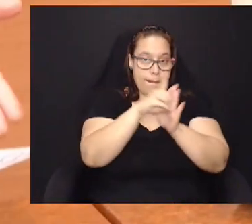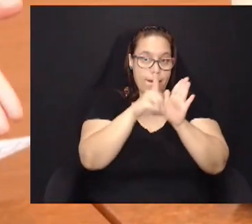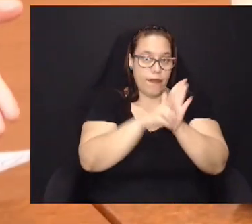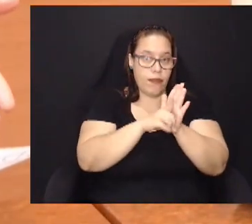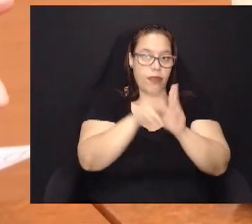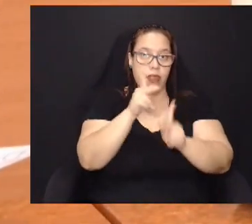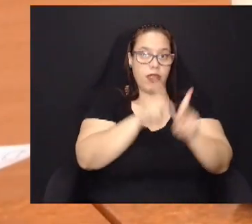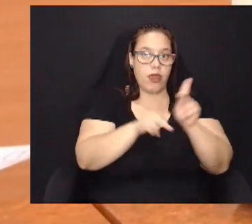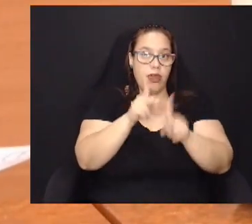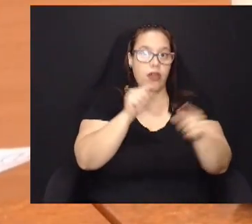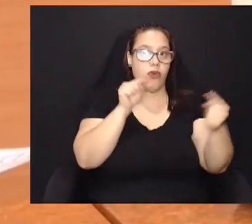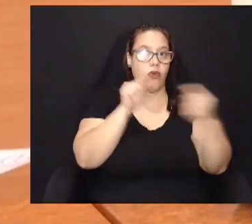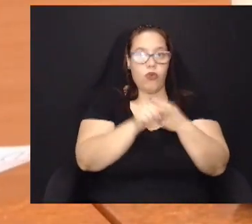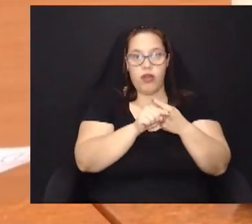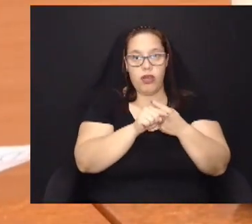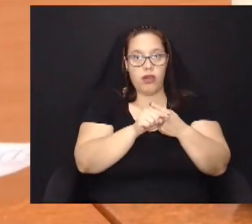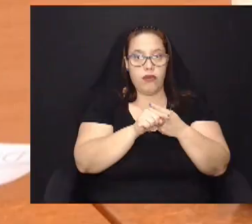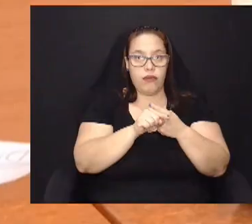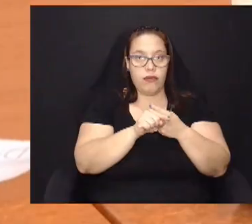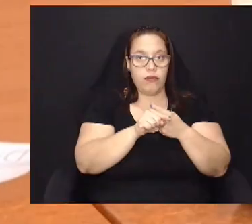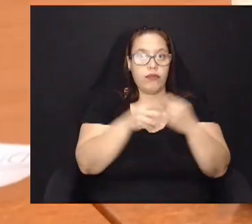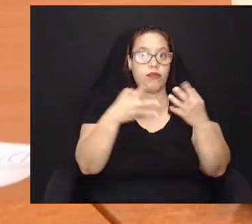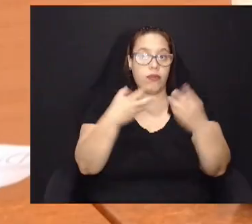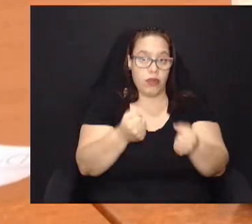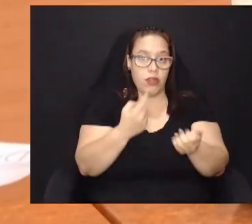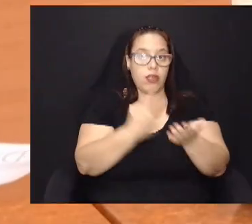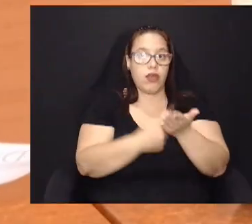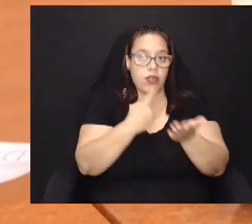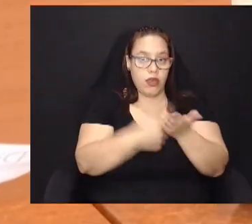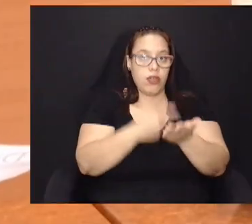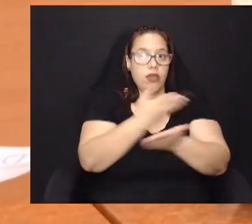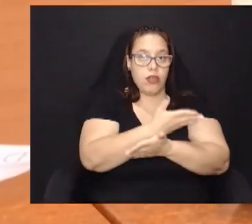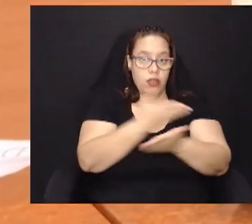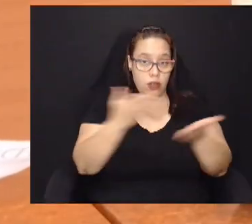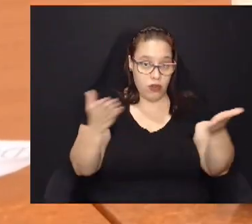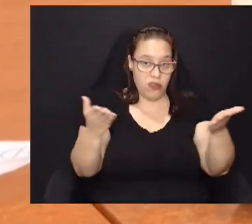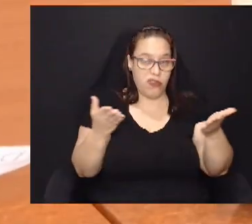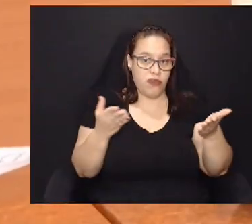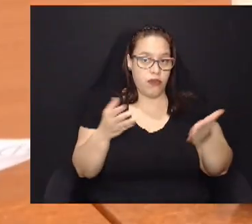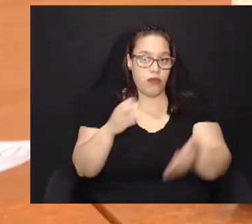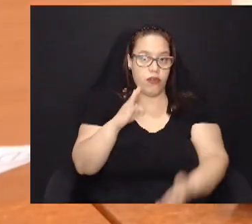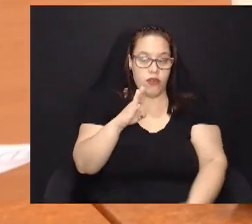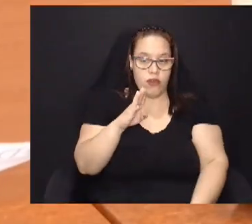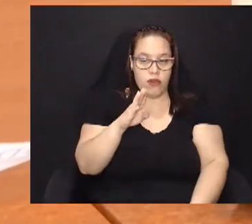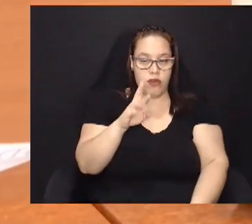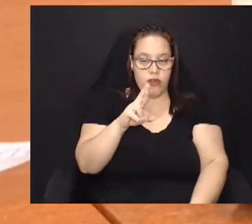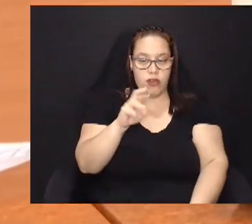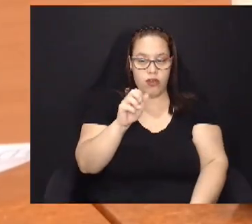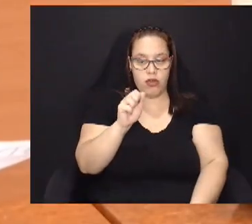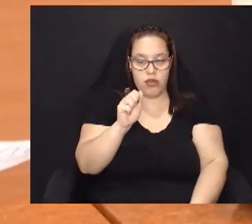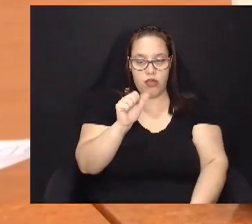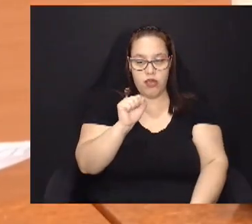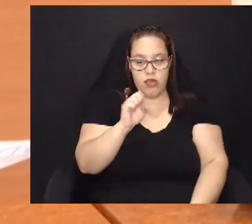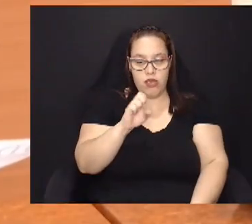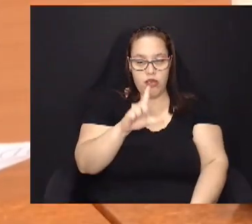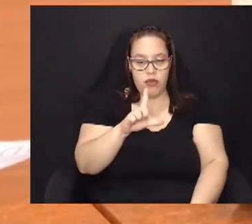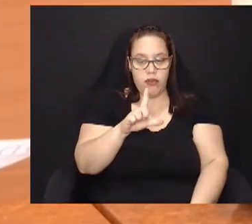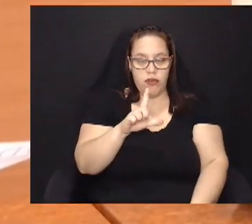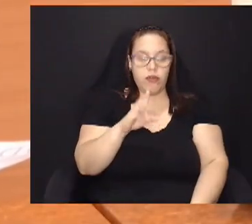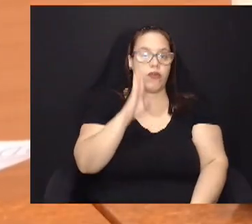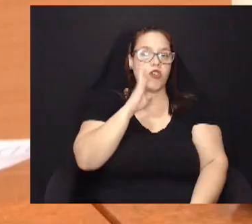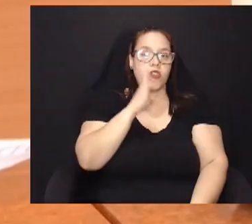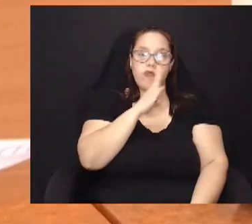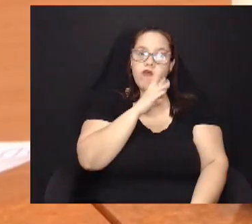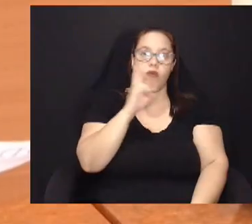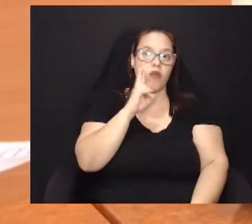foi contrária. Então, a gente assumiu o compromisso com vocês, da Abrazel, e com os bares e restaurantes, que se depois